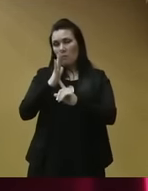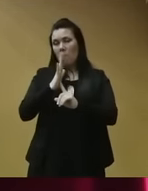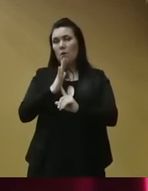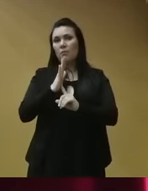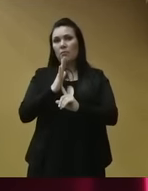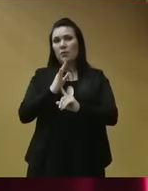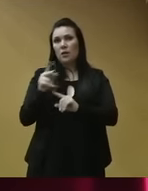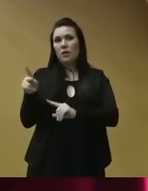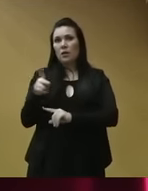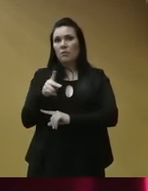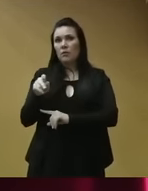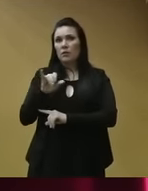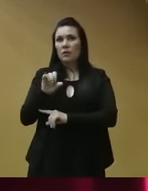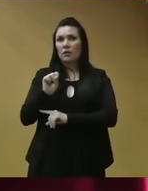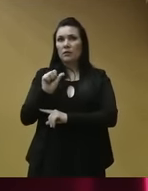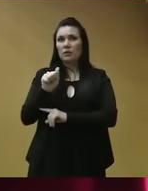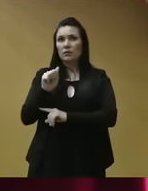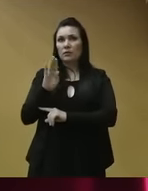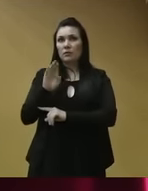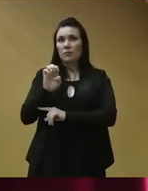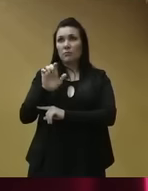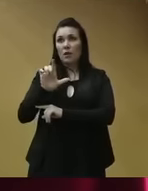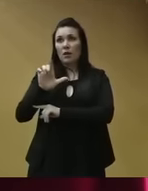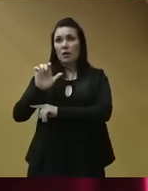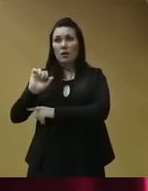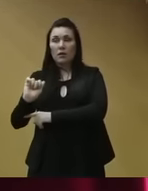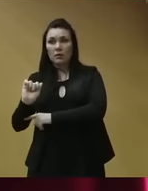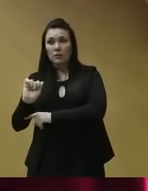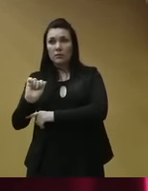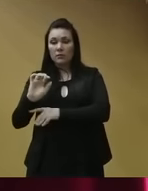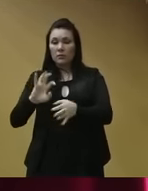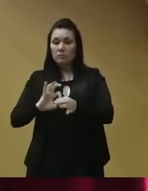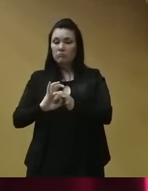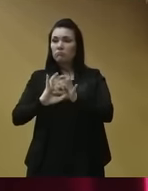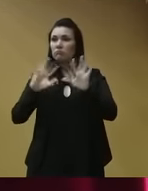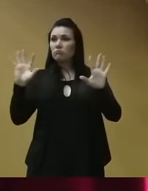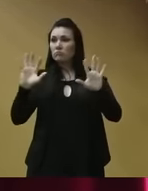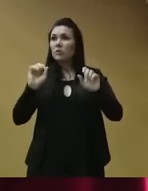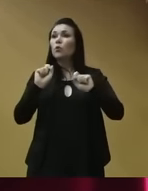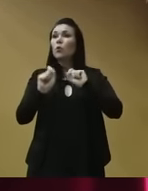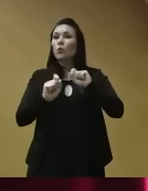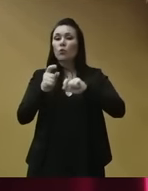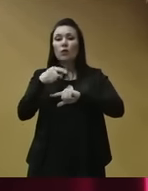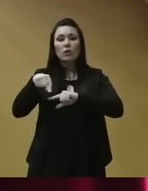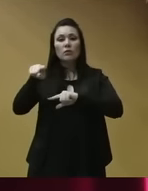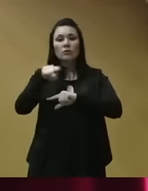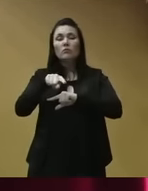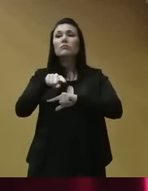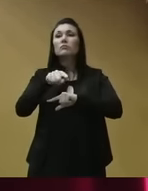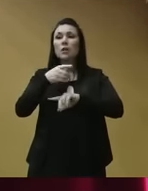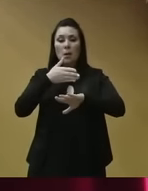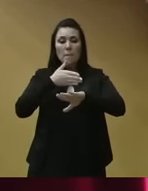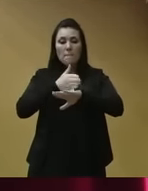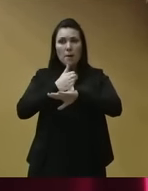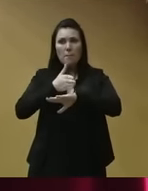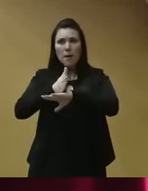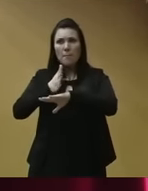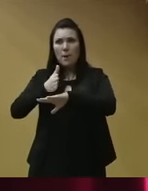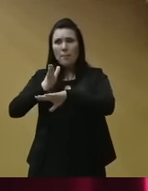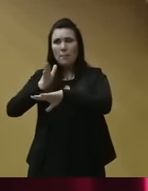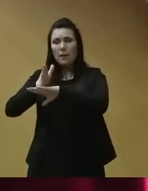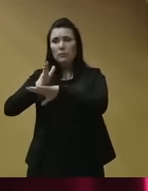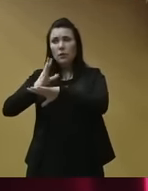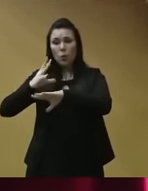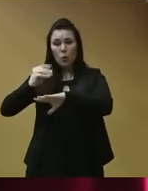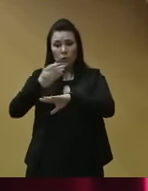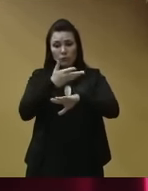Pelotas, professora Isabela Fernandes Andrade, declaro habilitados a receberem o grau em suas